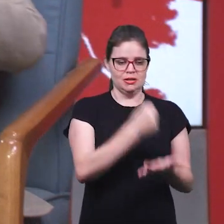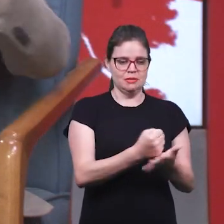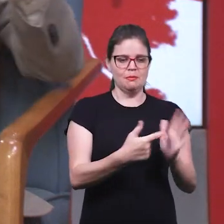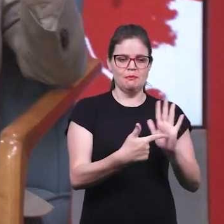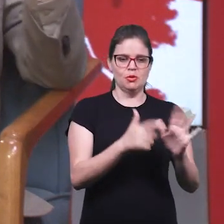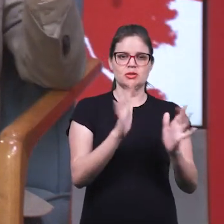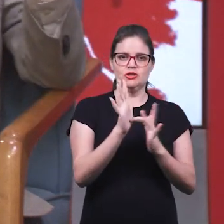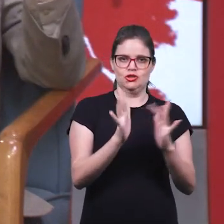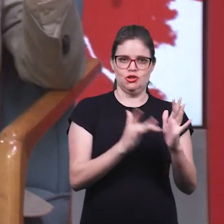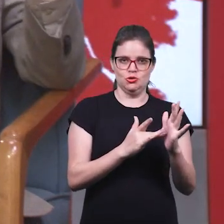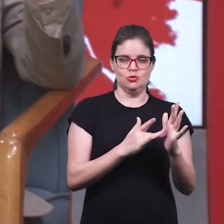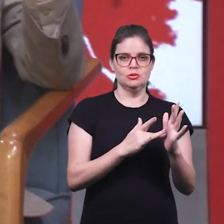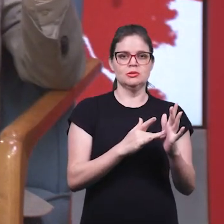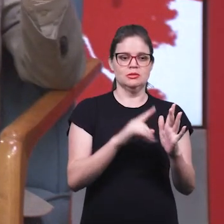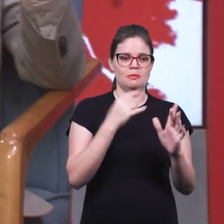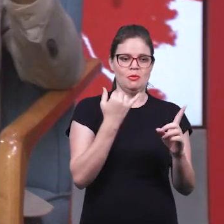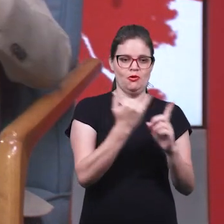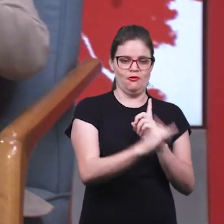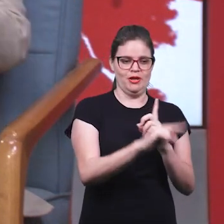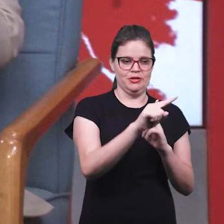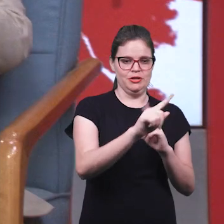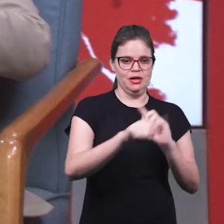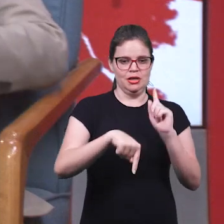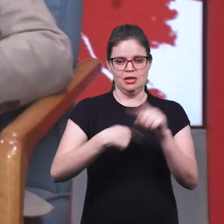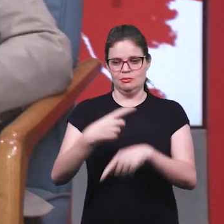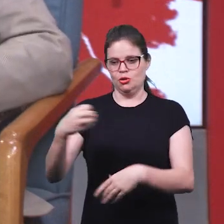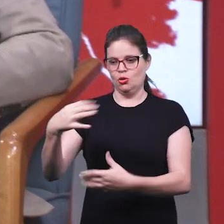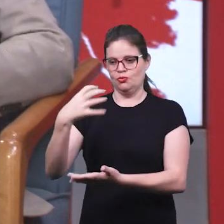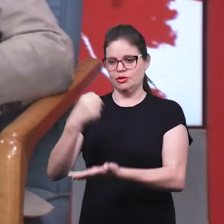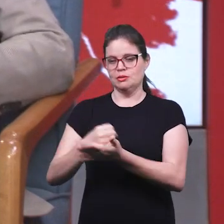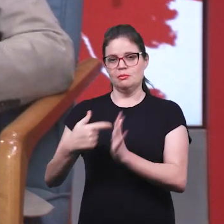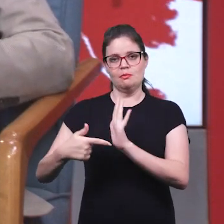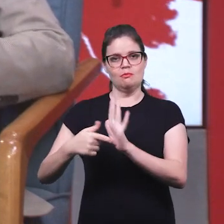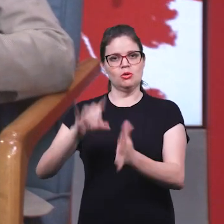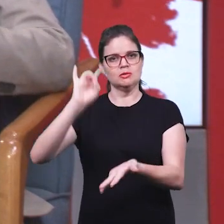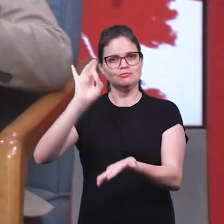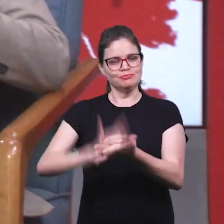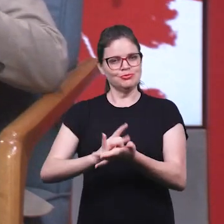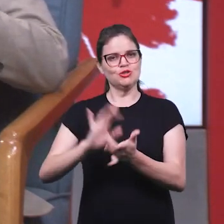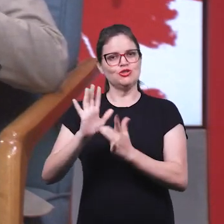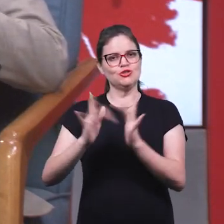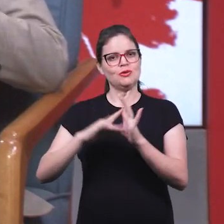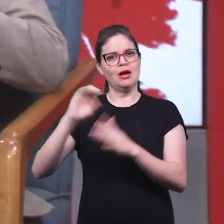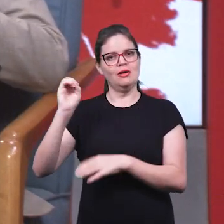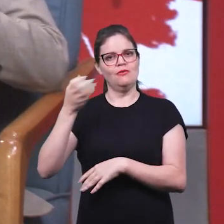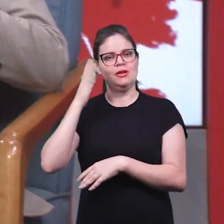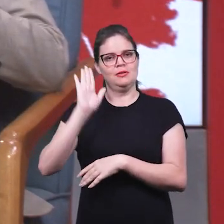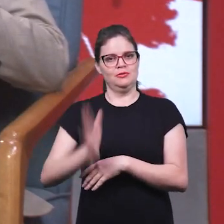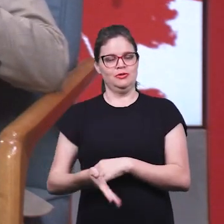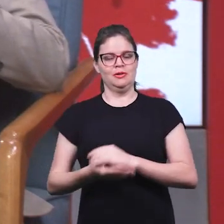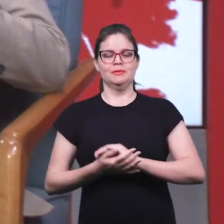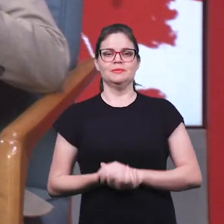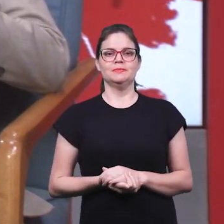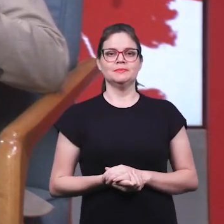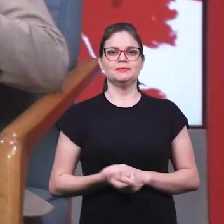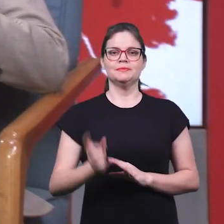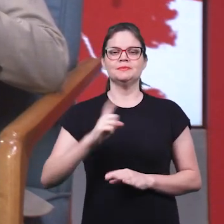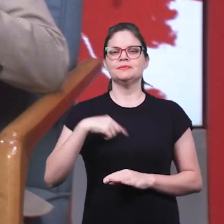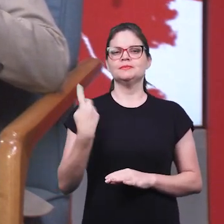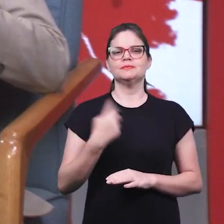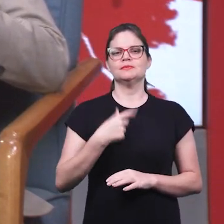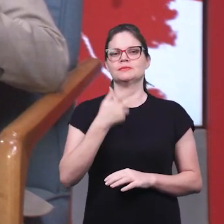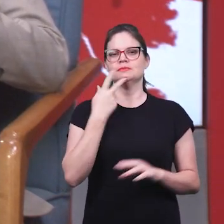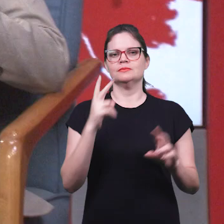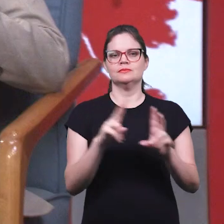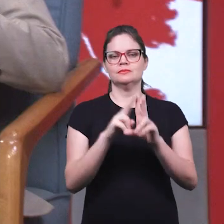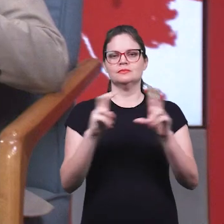Jesus profetizado no Velho Testamento, revelado no Novo Testamento. Então, quando nós falamos